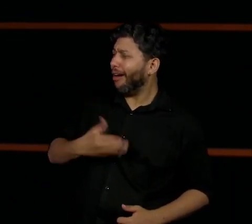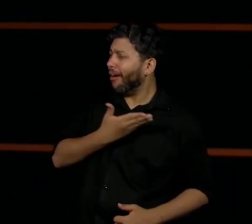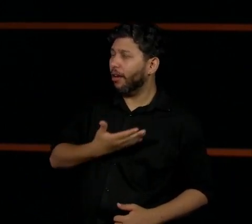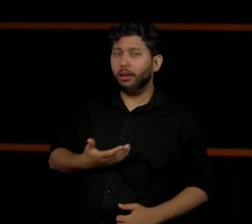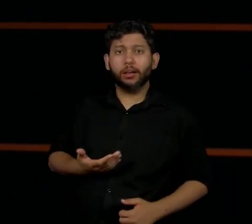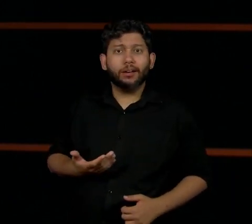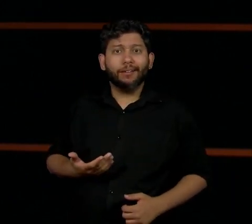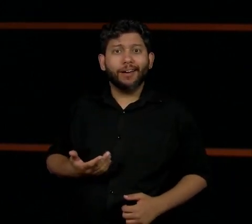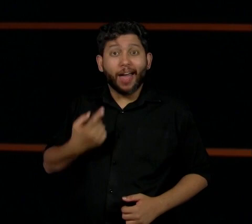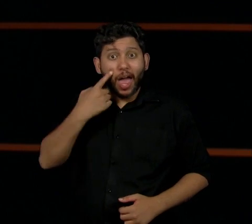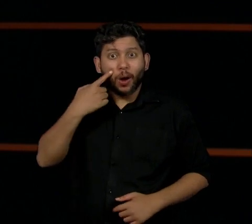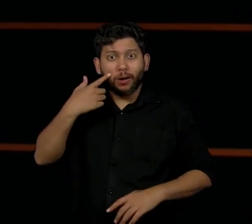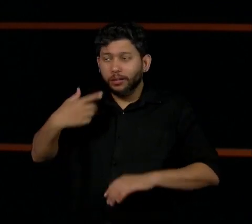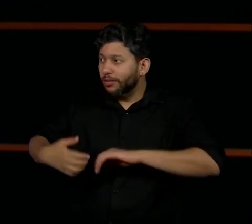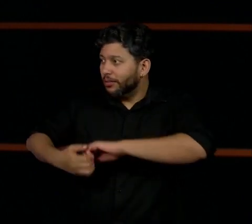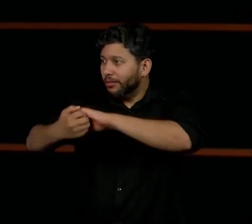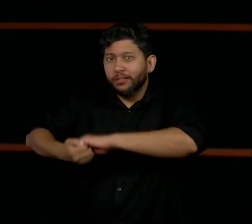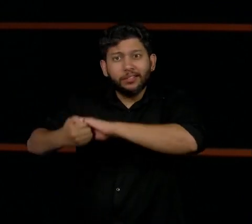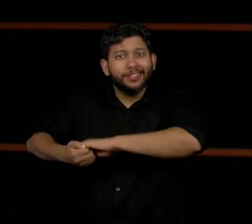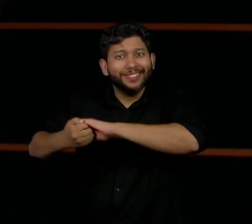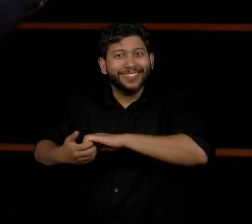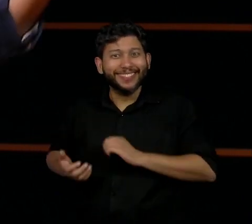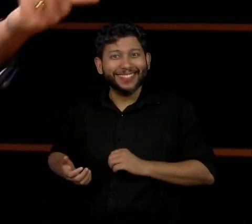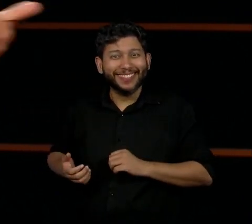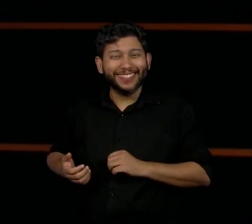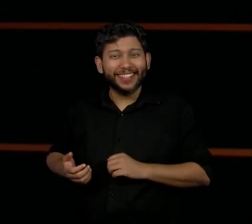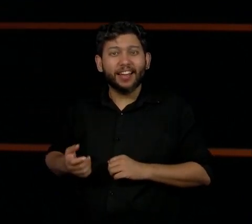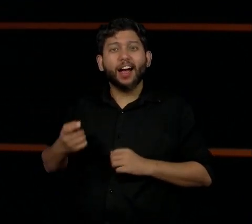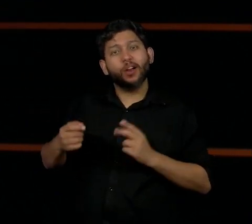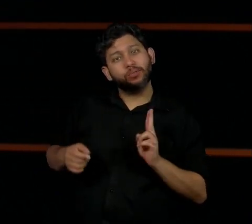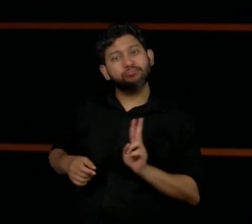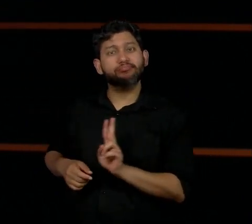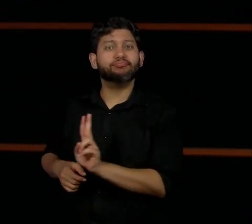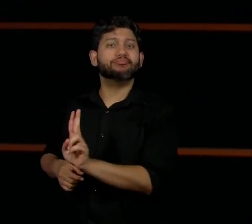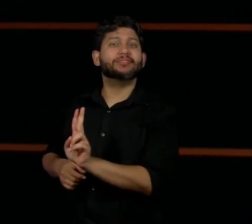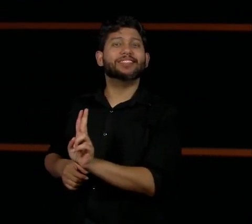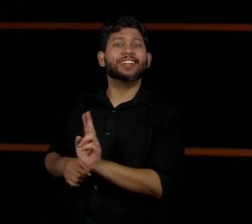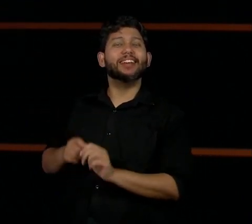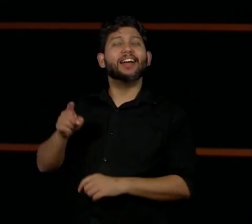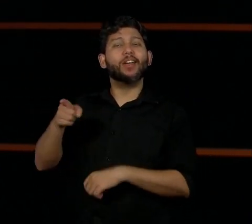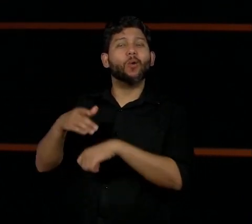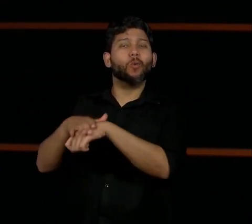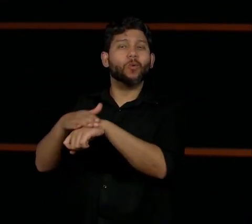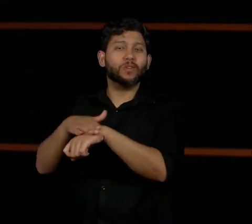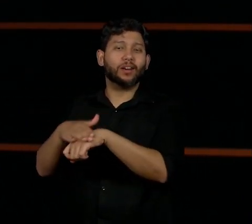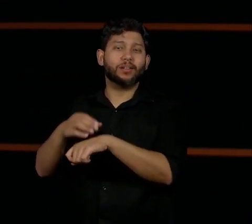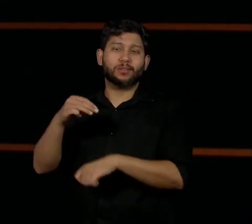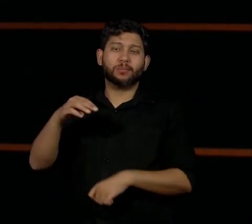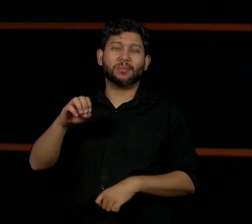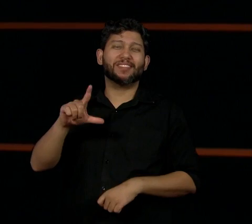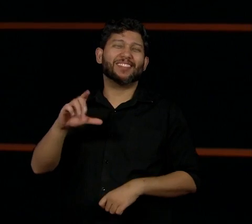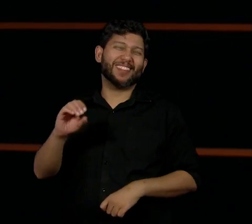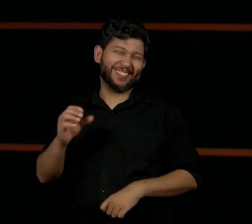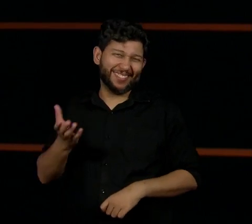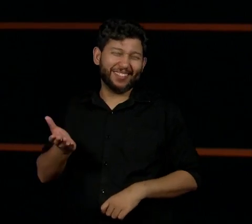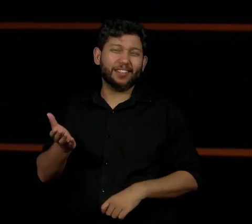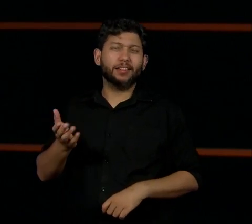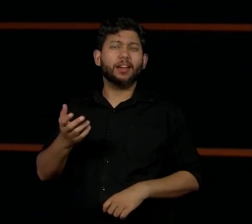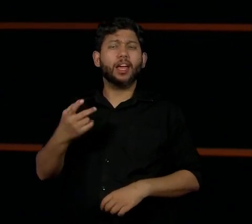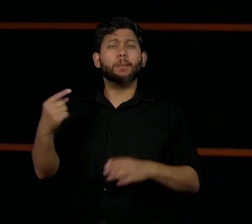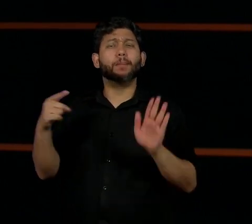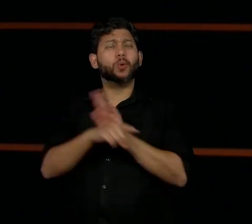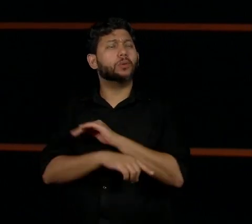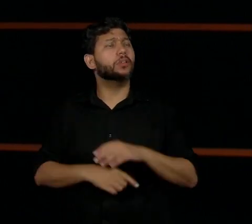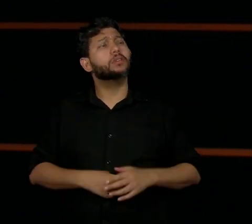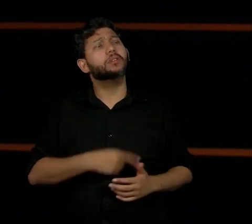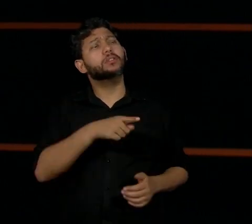entro, sento ali, o Stepan me manda lá para o Marcelo Paranhos, que era o contador lá da história do dinheiro. Ele pergunta, quanto você quer